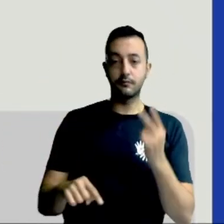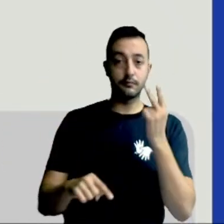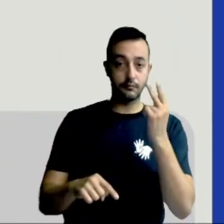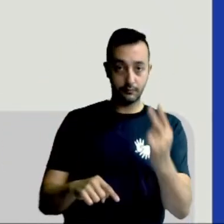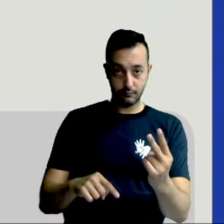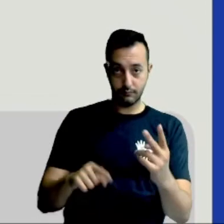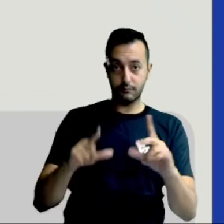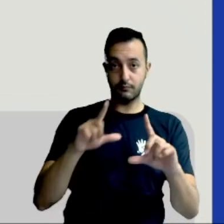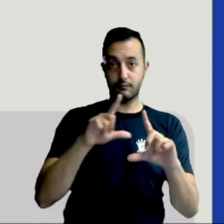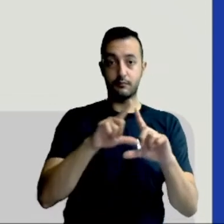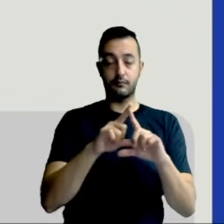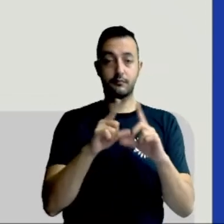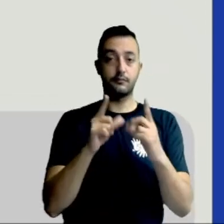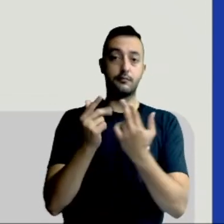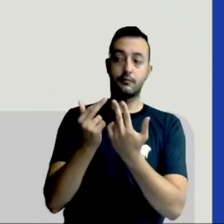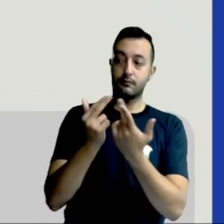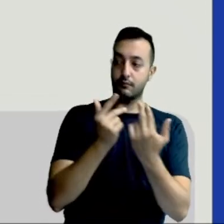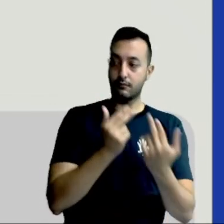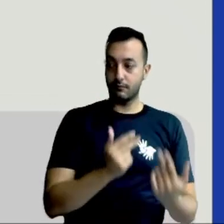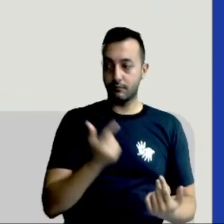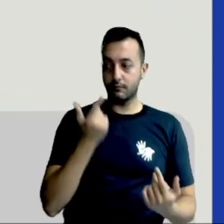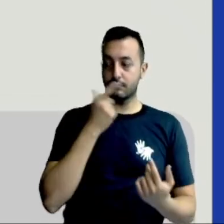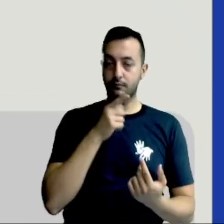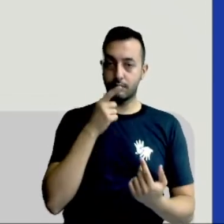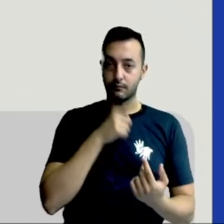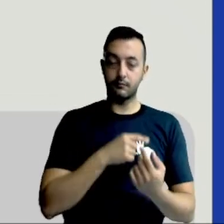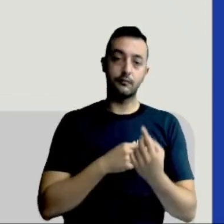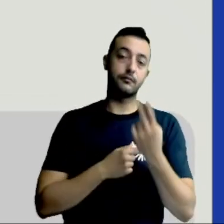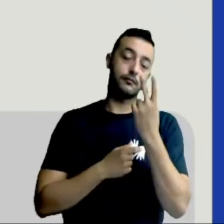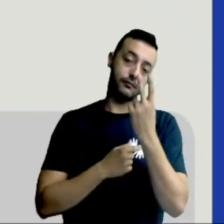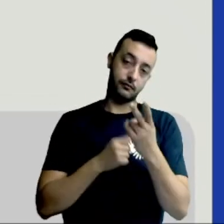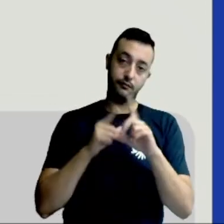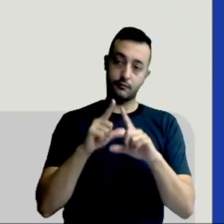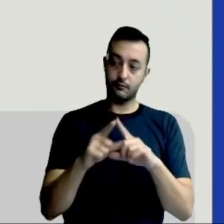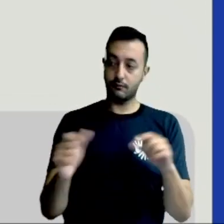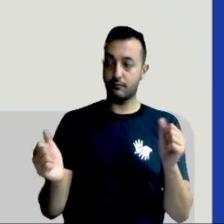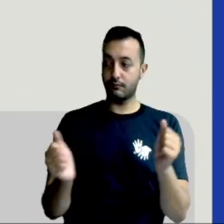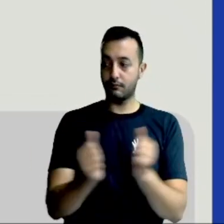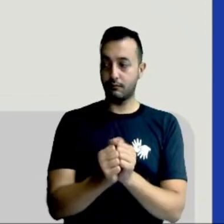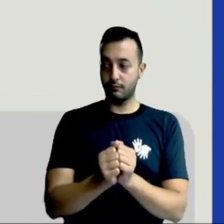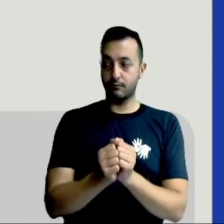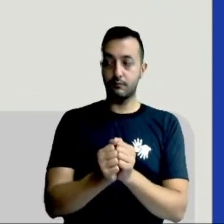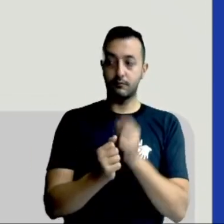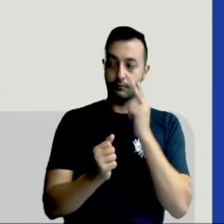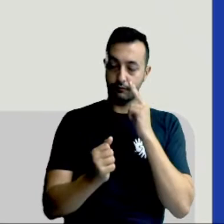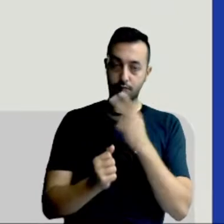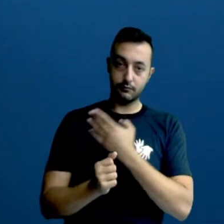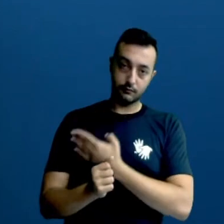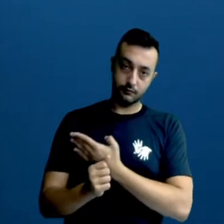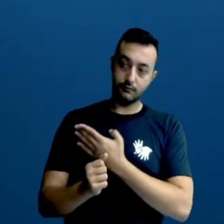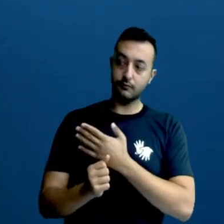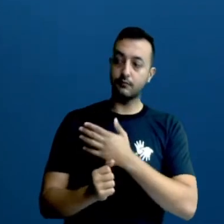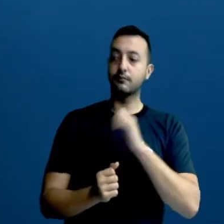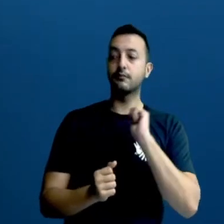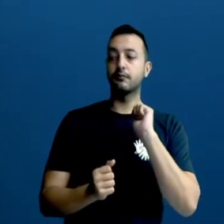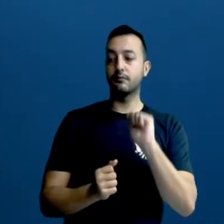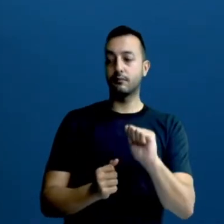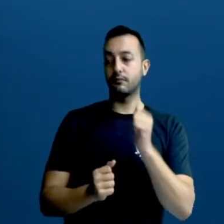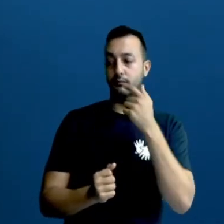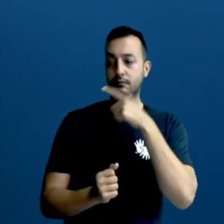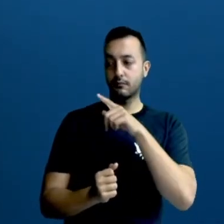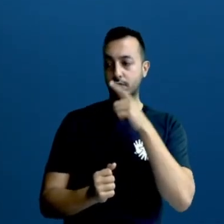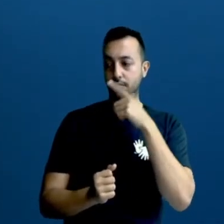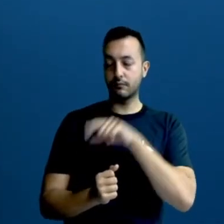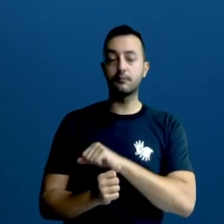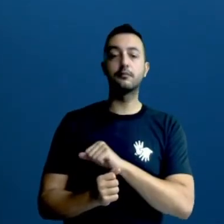retângulos geometricamente iguais. Pegou 2 triângulos iguaizinhos e juntou. Então, olha aqui, ó, o polígono A formado ficou